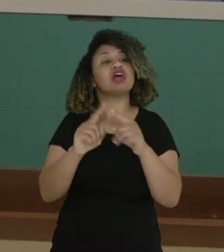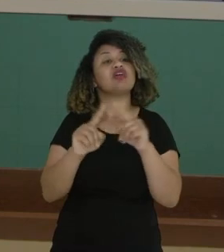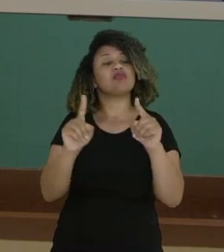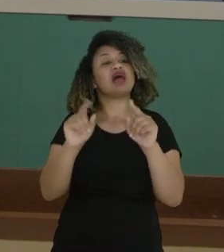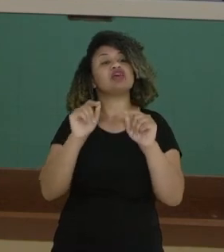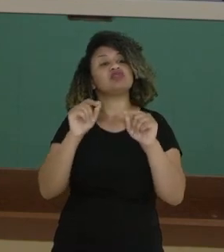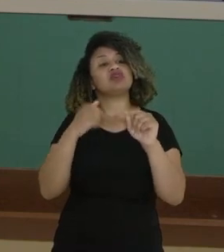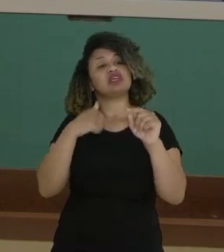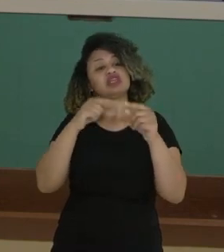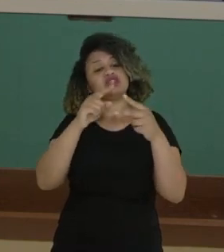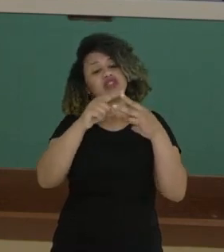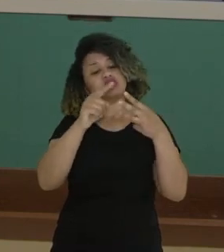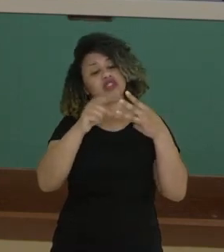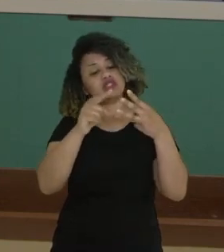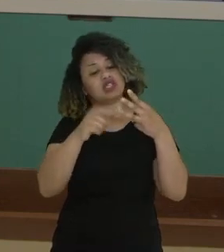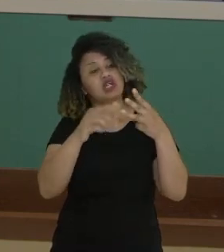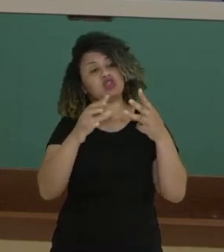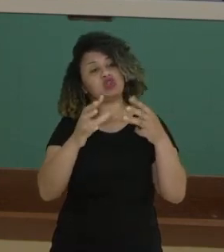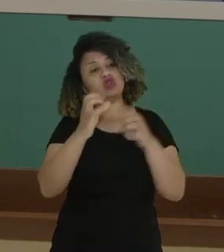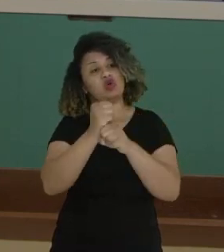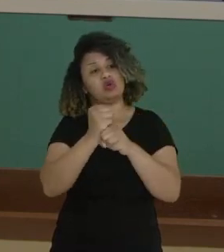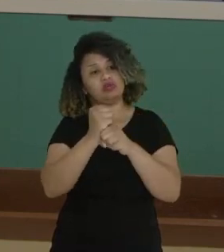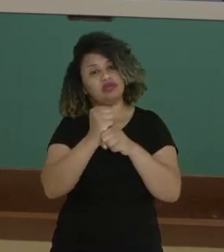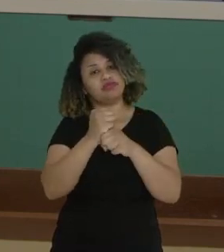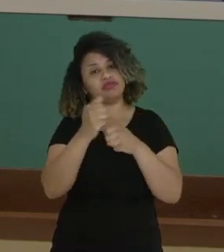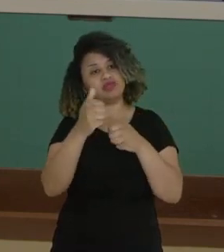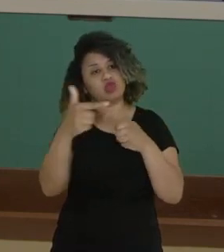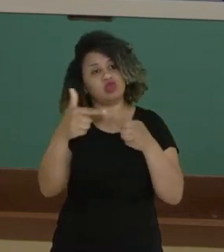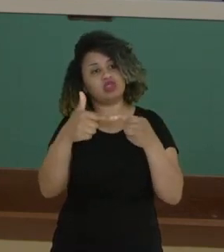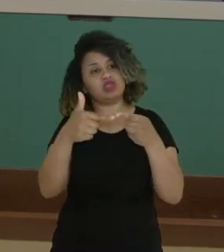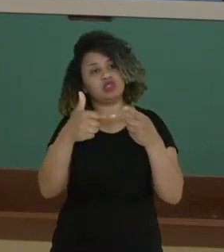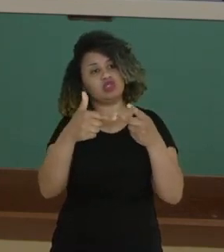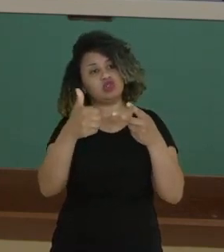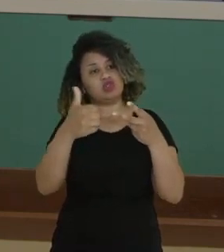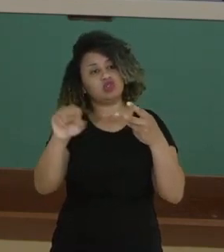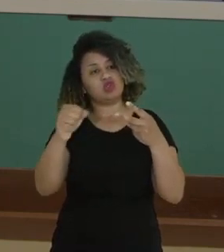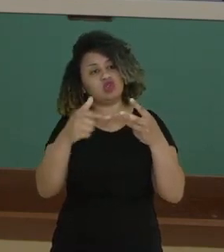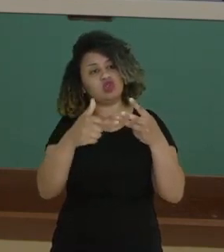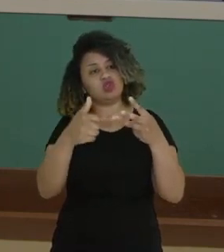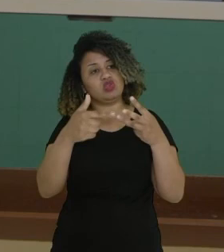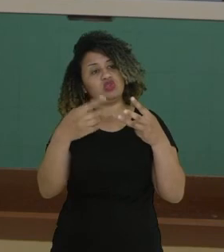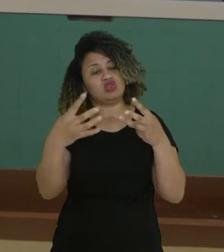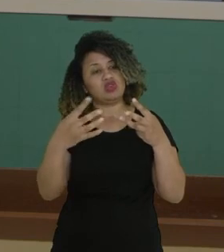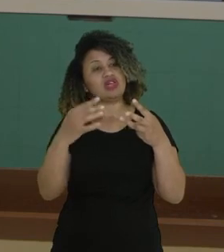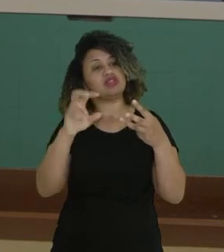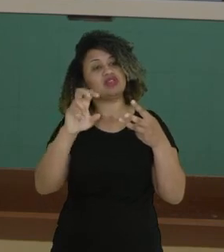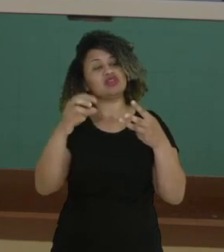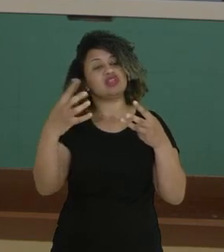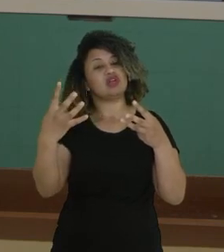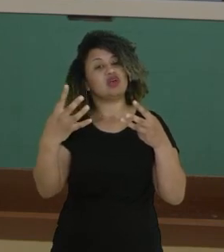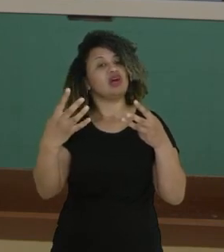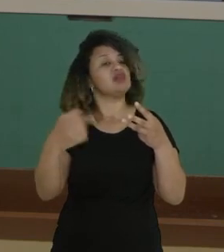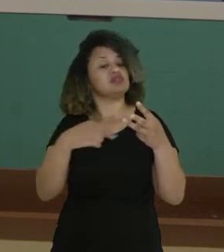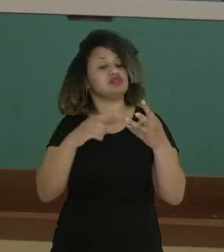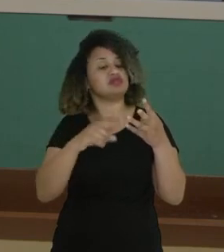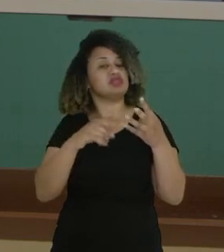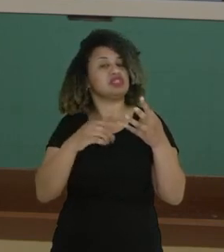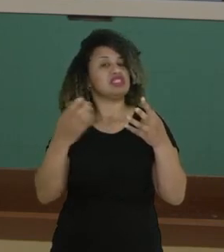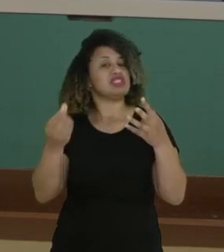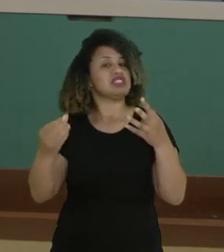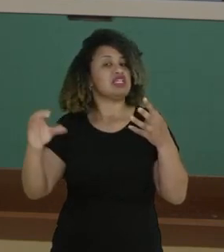ali, ó, você soma esses três ali, ó, dá 54. Quanto que falta para 60? Porque 60 é o total,